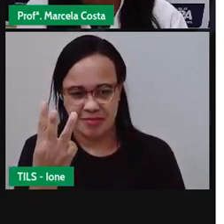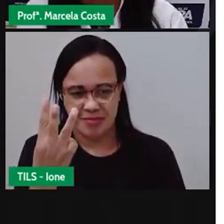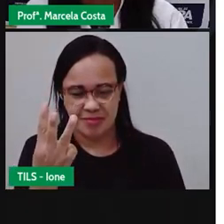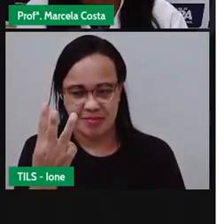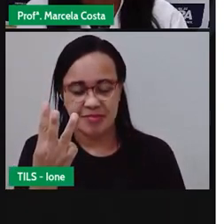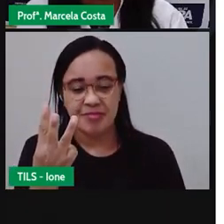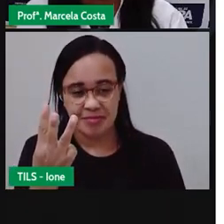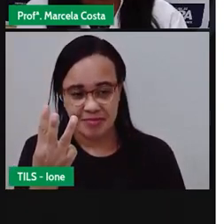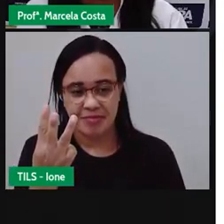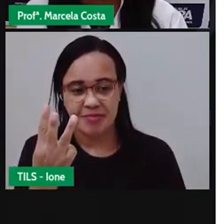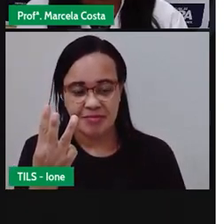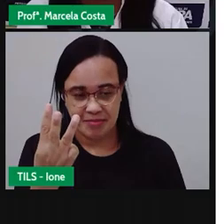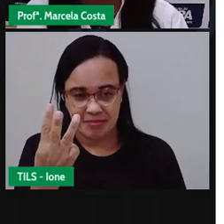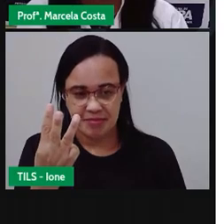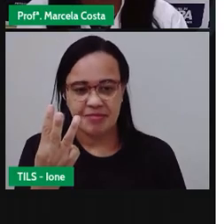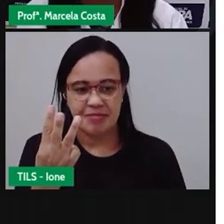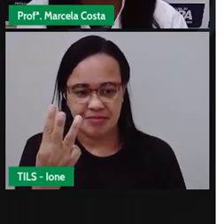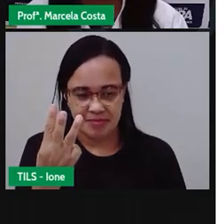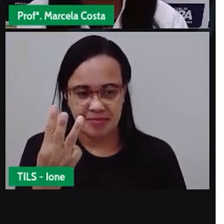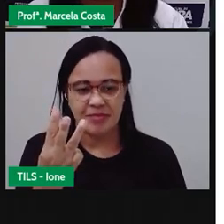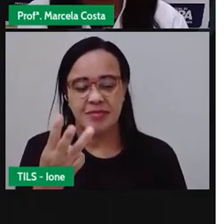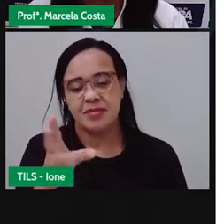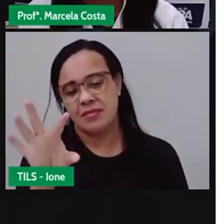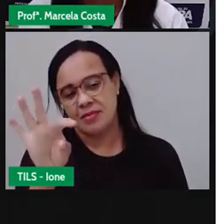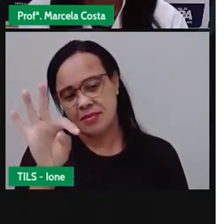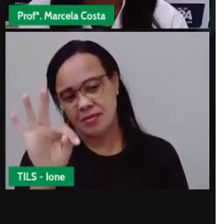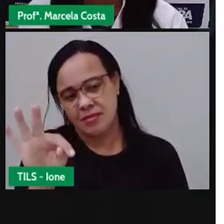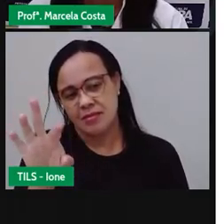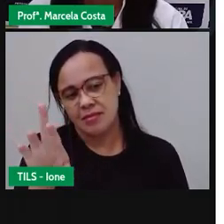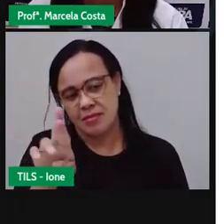O número 3, né? 3.